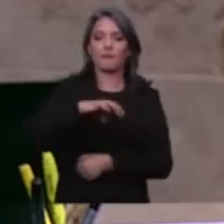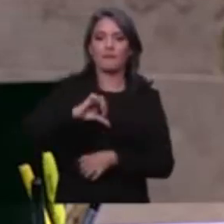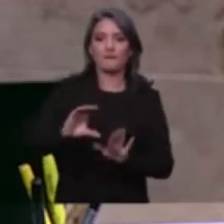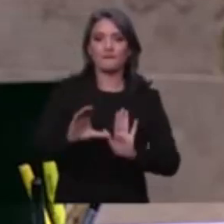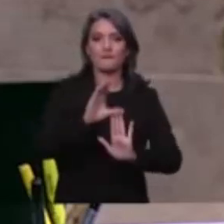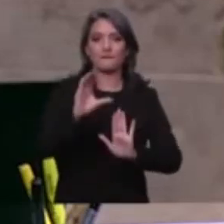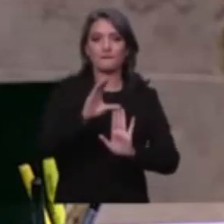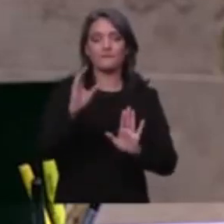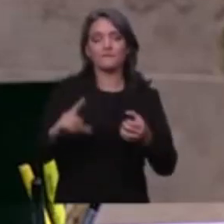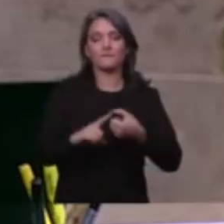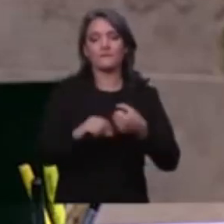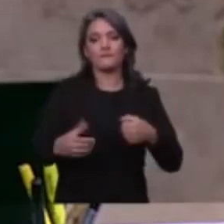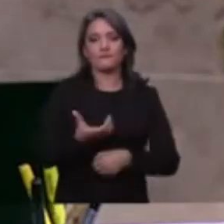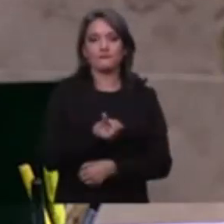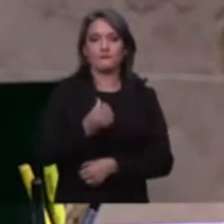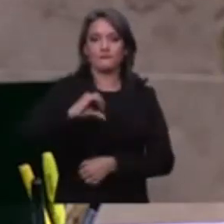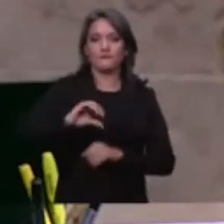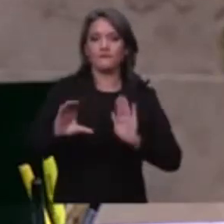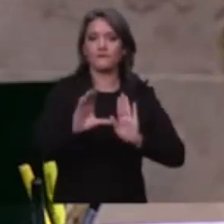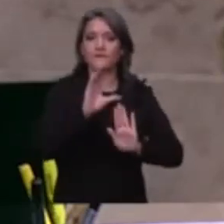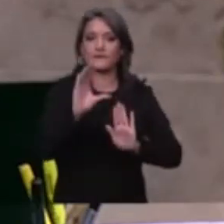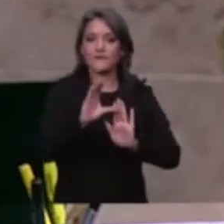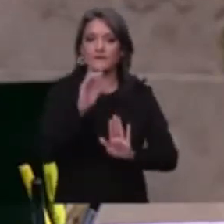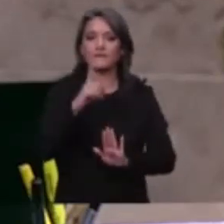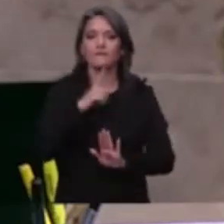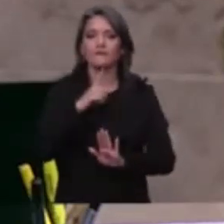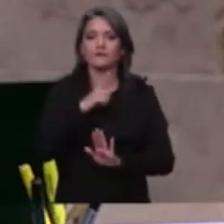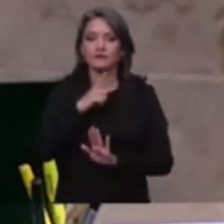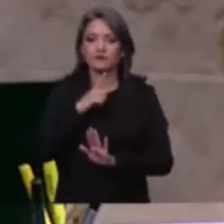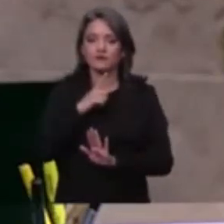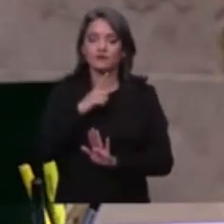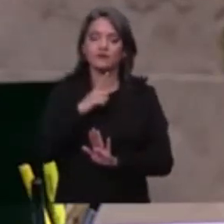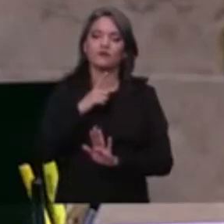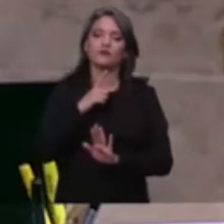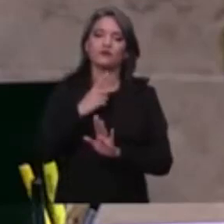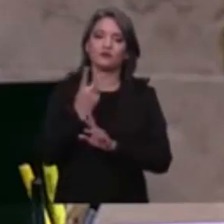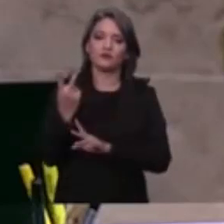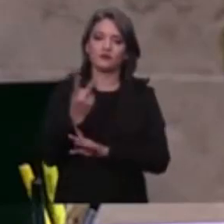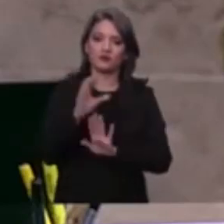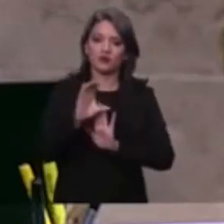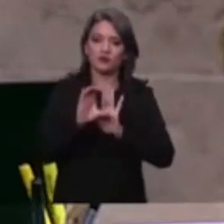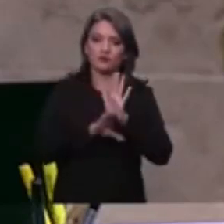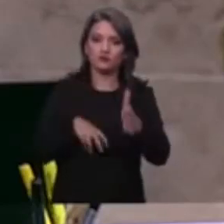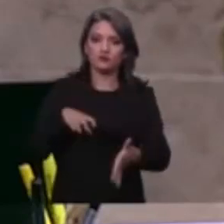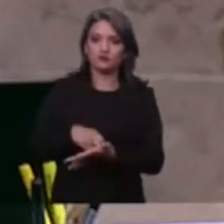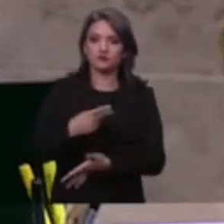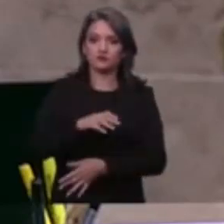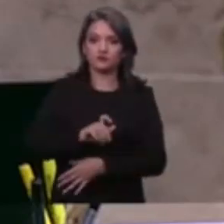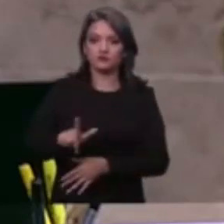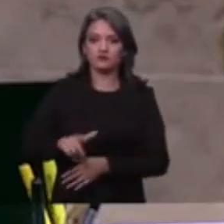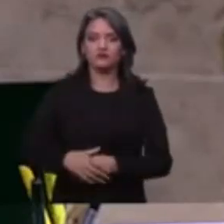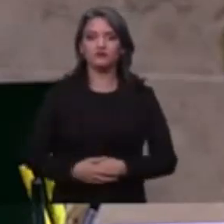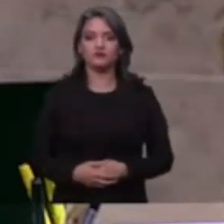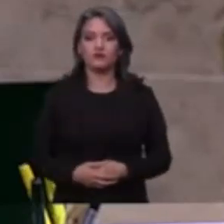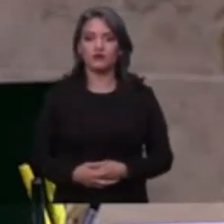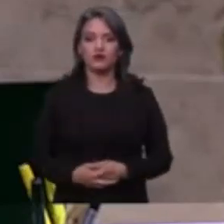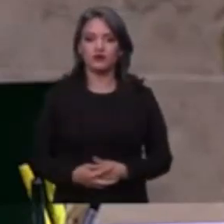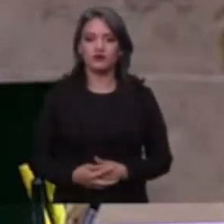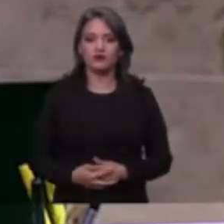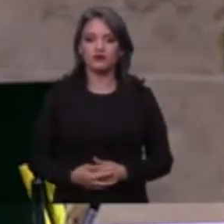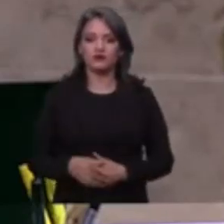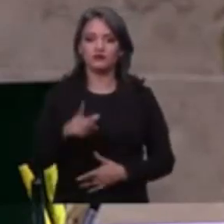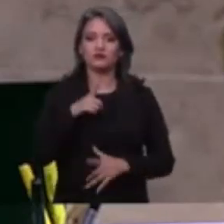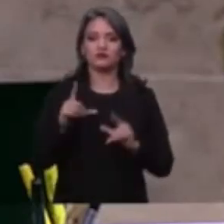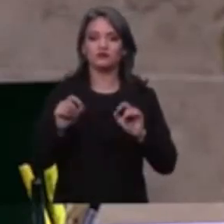artigo 69 caput, ambos do Código Penal. A materialidade restou evidenciada